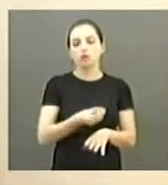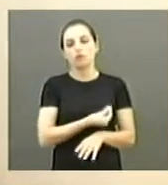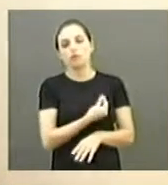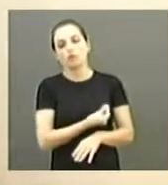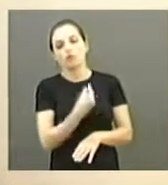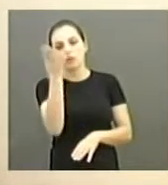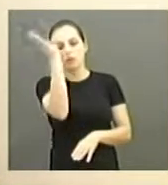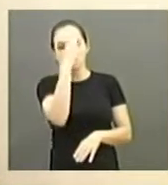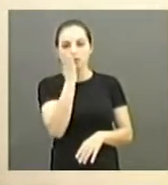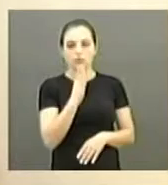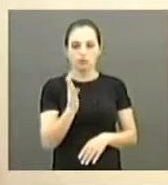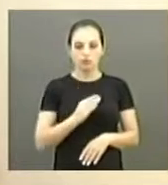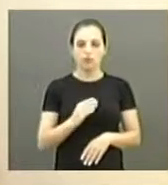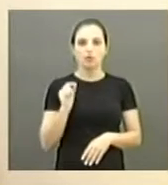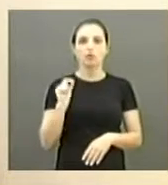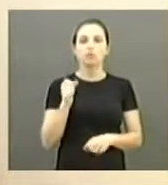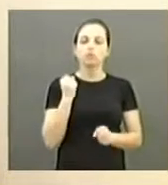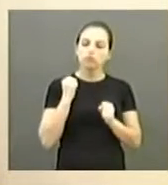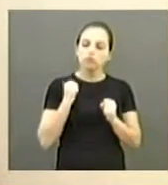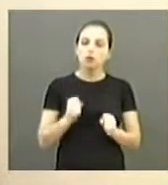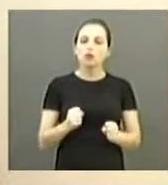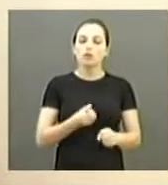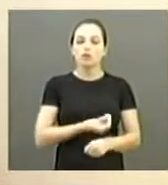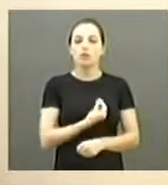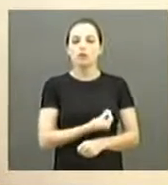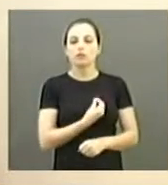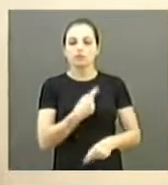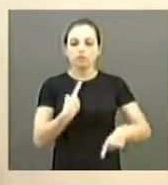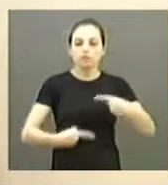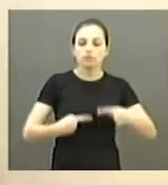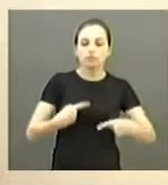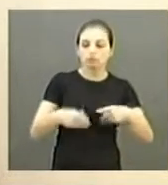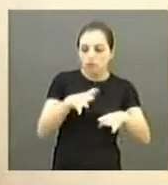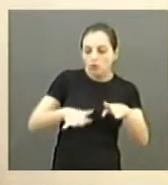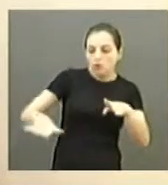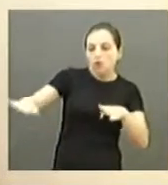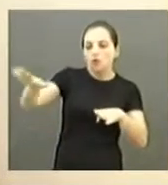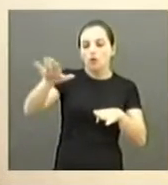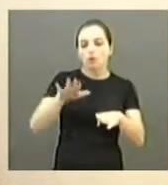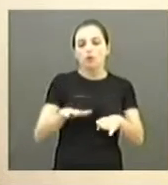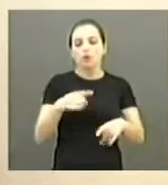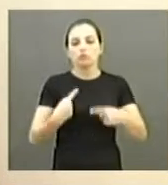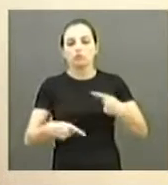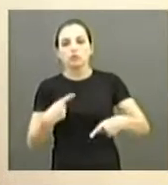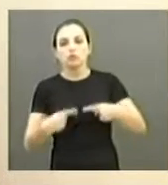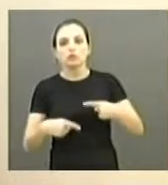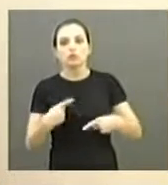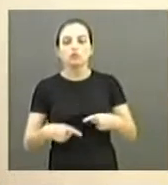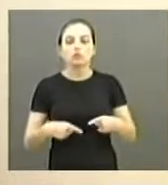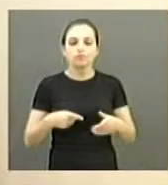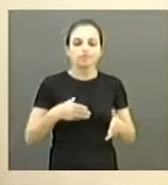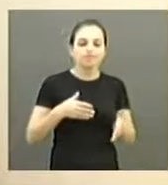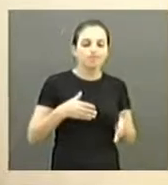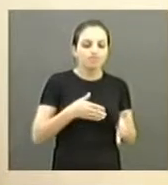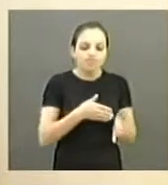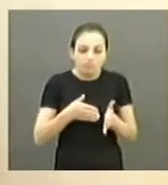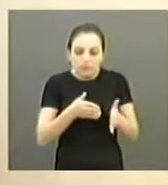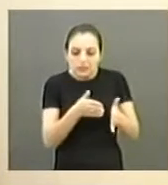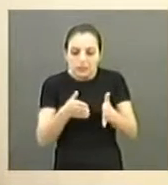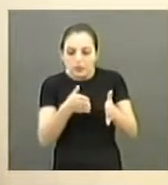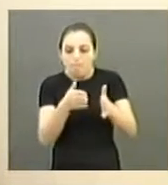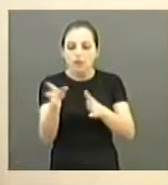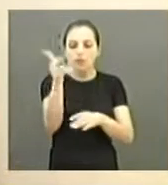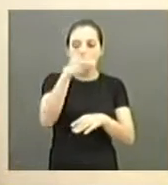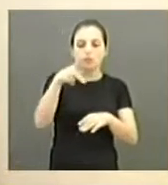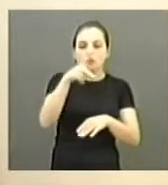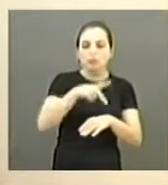no Brasil, poder participar do debate nacional e do debate estadual de rumos para o nosso país e para o